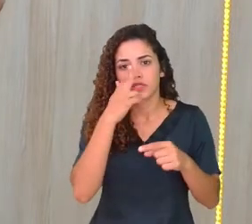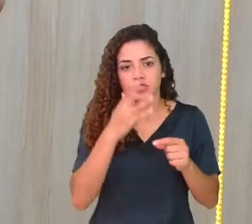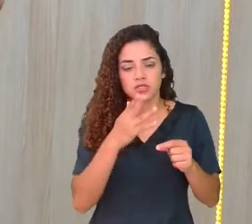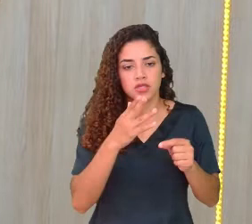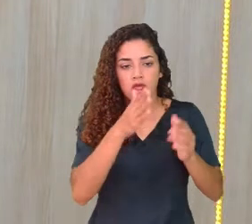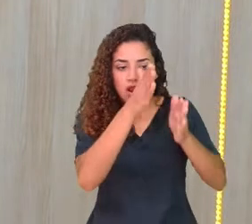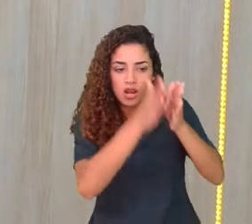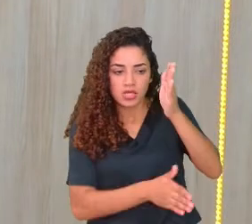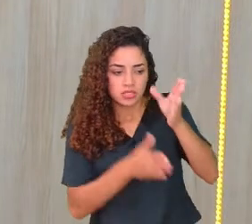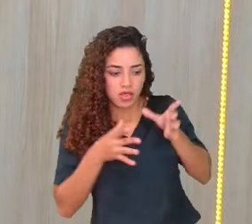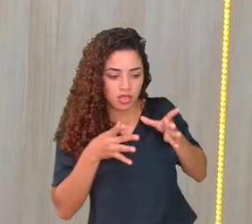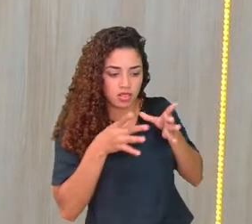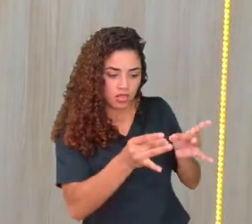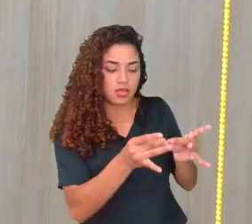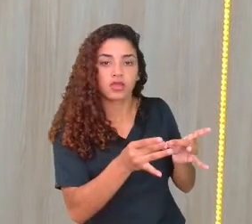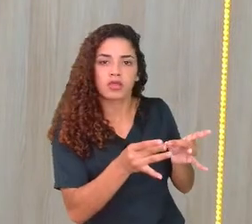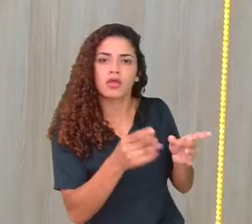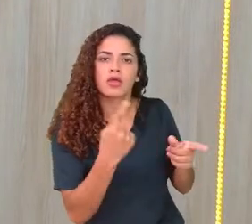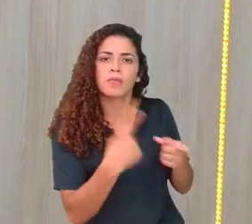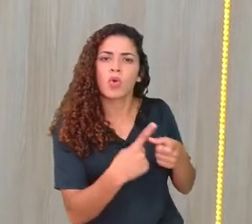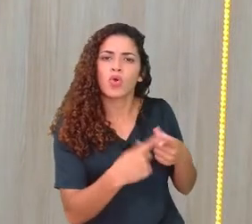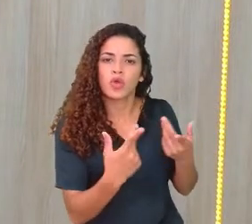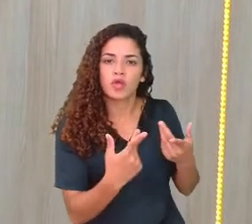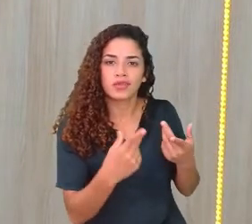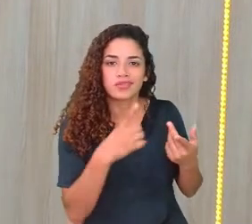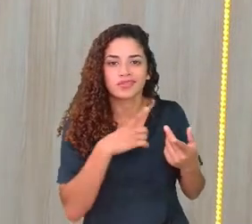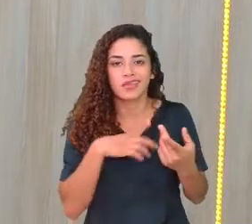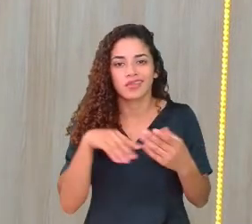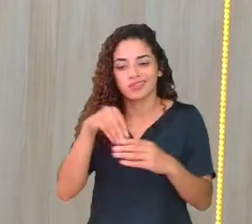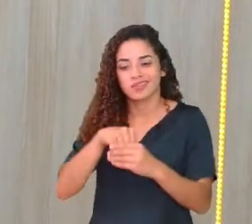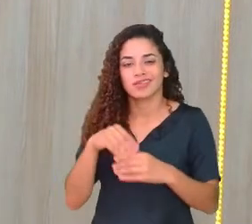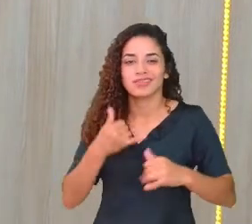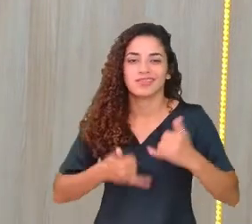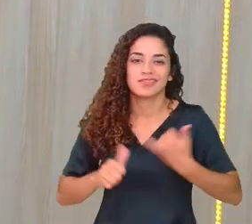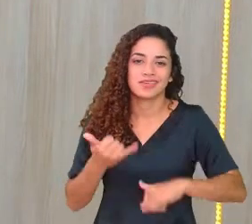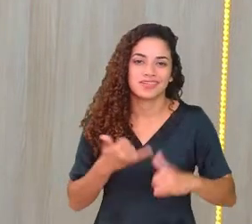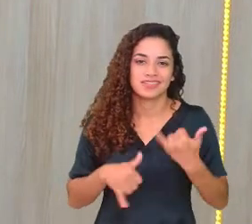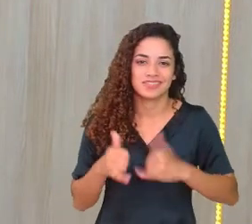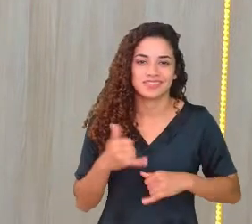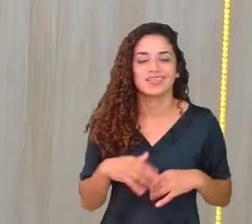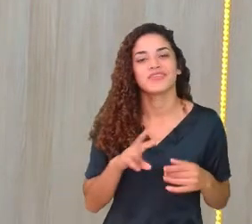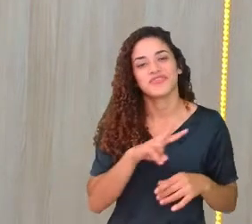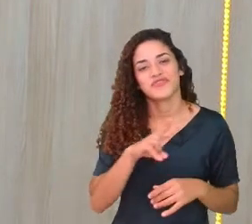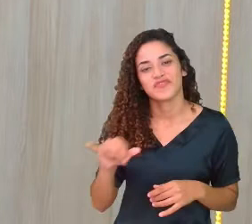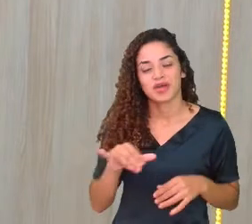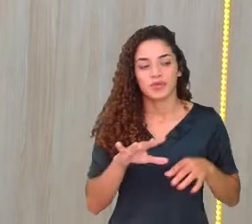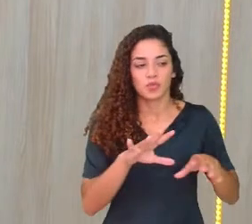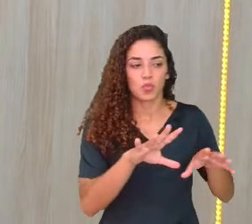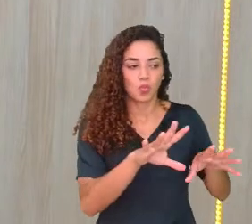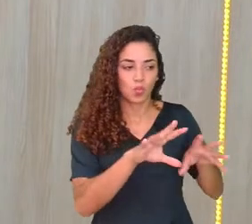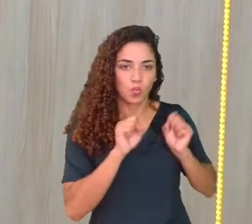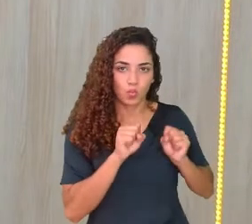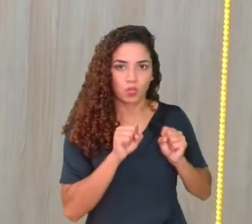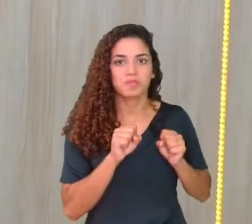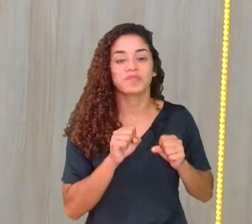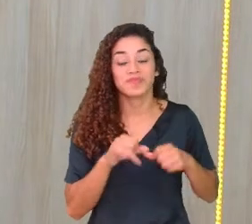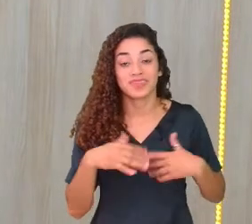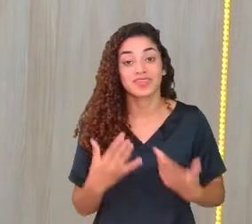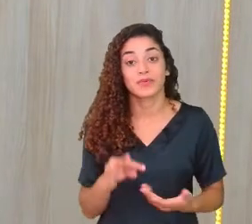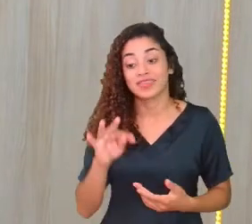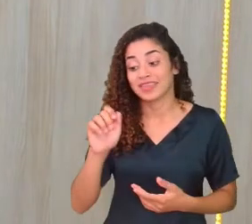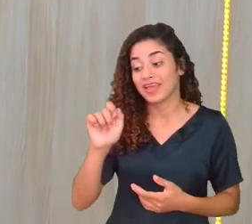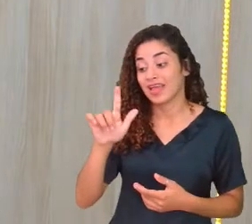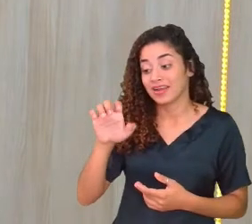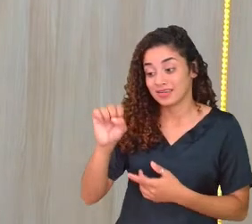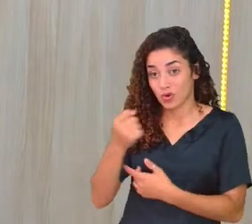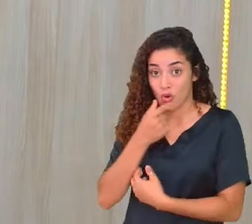por quê? Porque eles estão carregados eletricamente. E aí ele vai ser atraído ali. Então, Tales de Mileto,